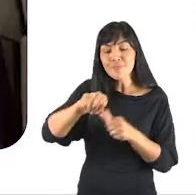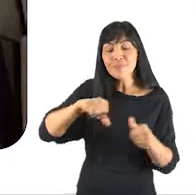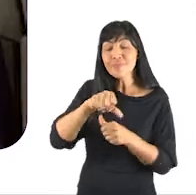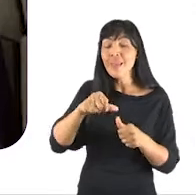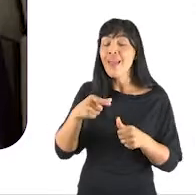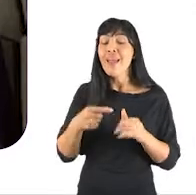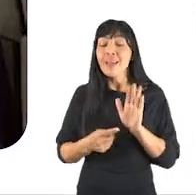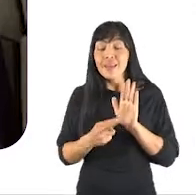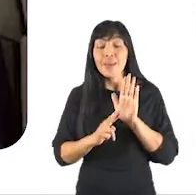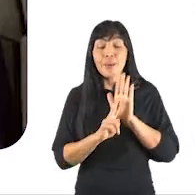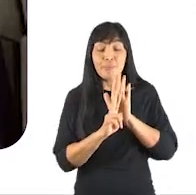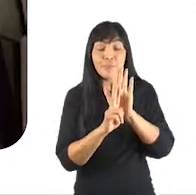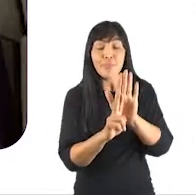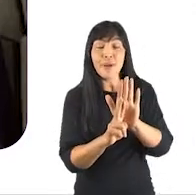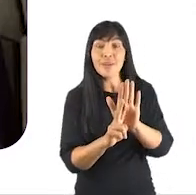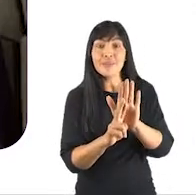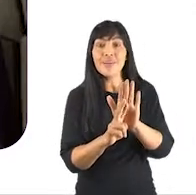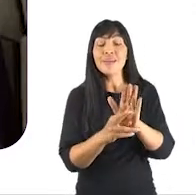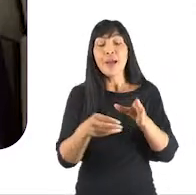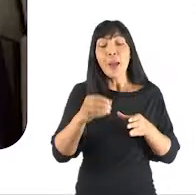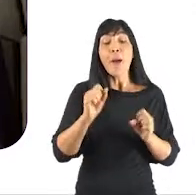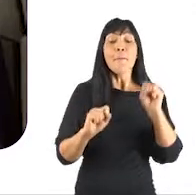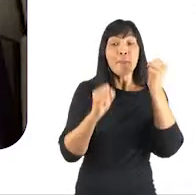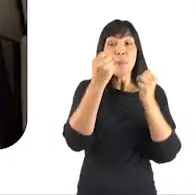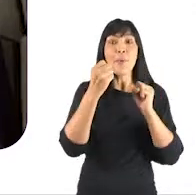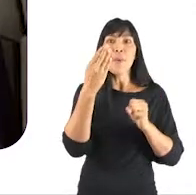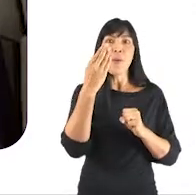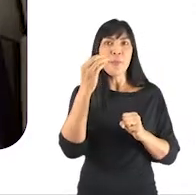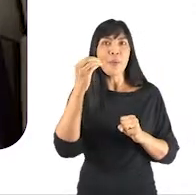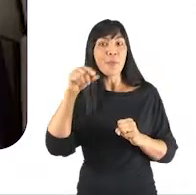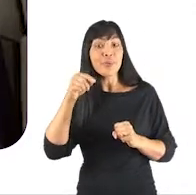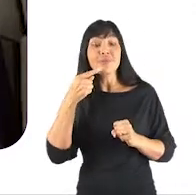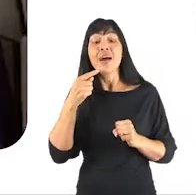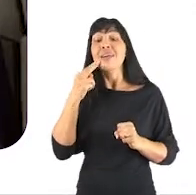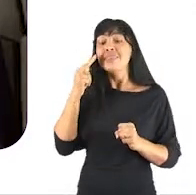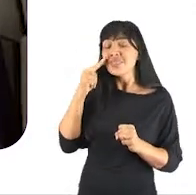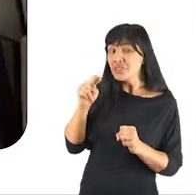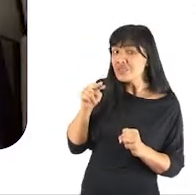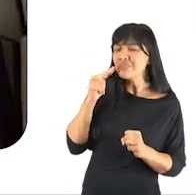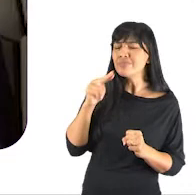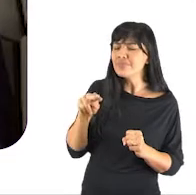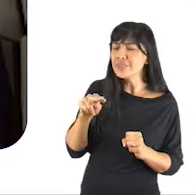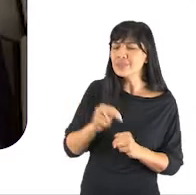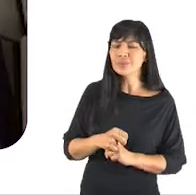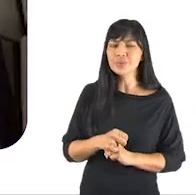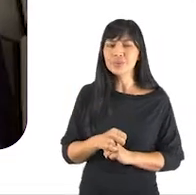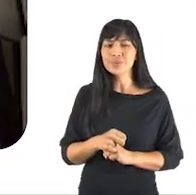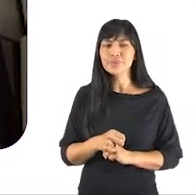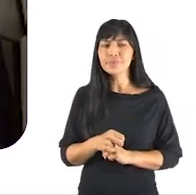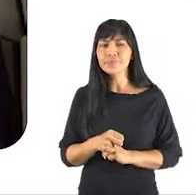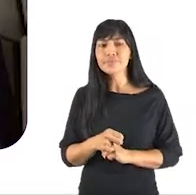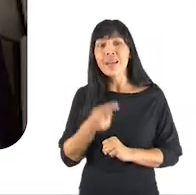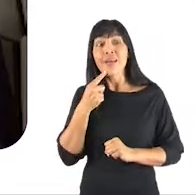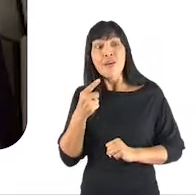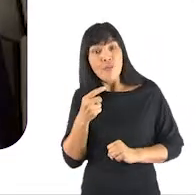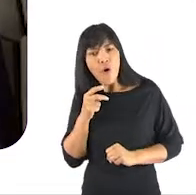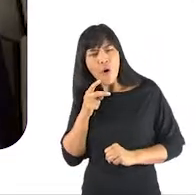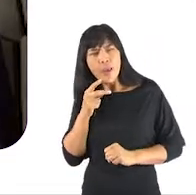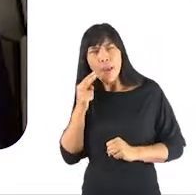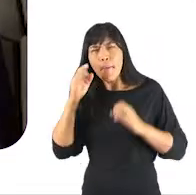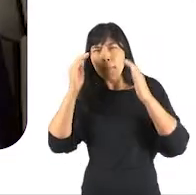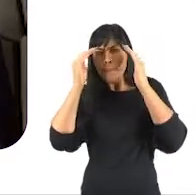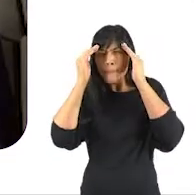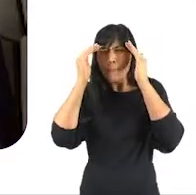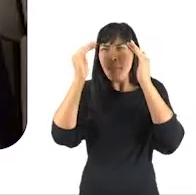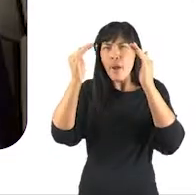representado pela indústria 4.0, né? No entanto, o que a gente tem visto é que muito ficou, assim, se deu muito